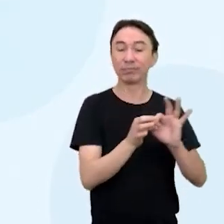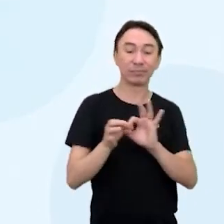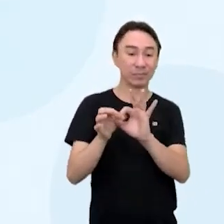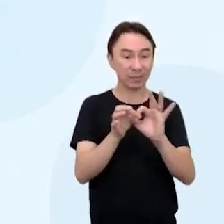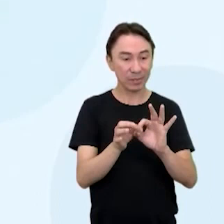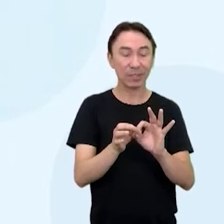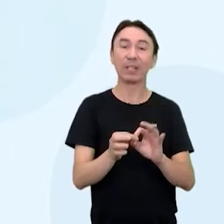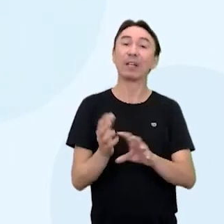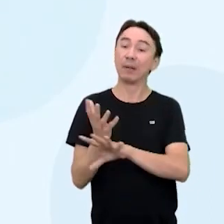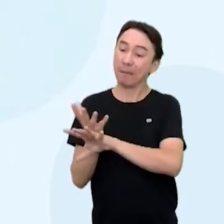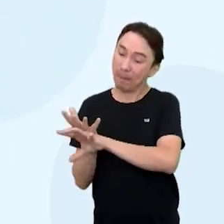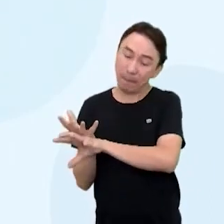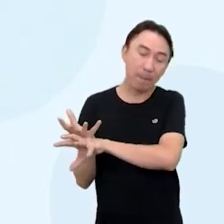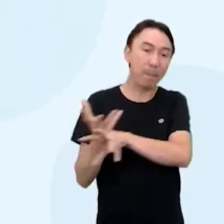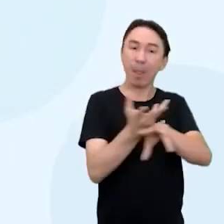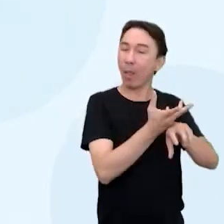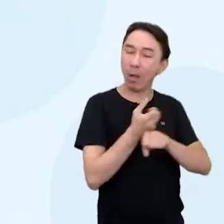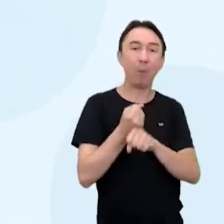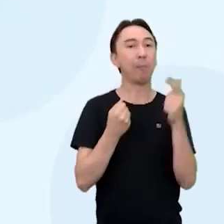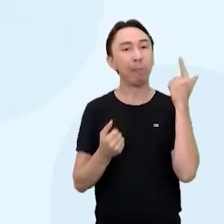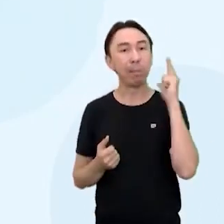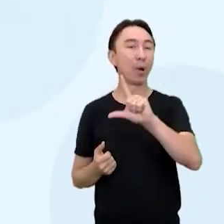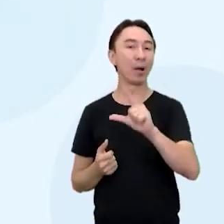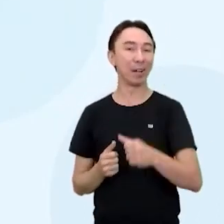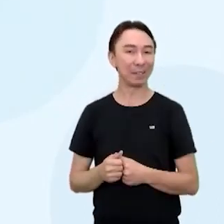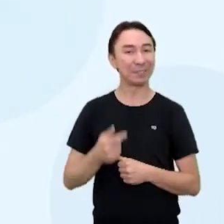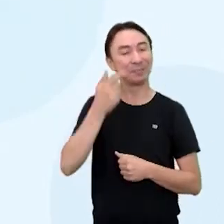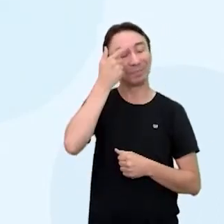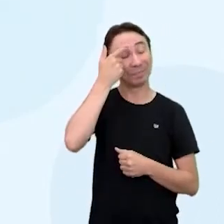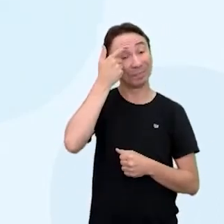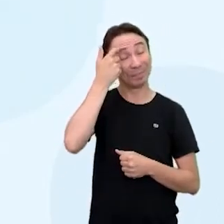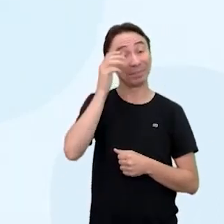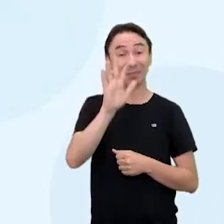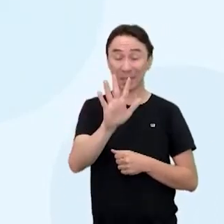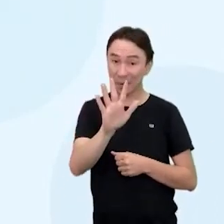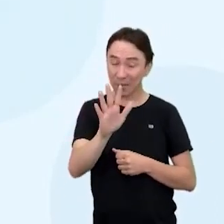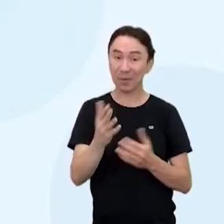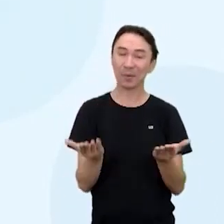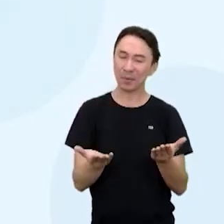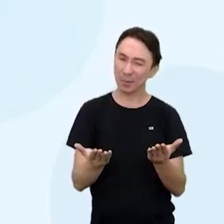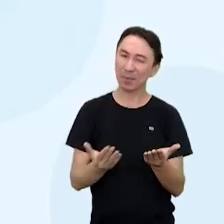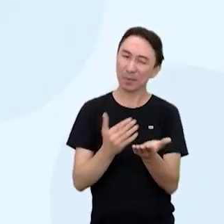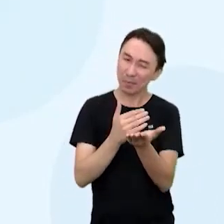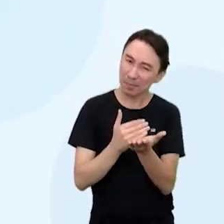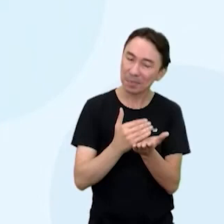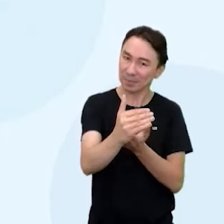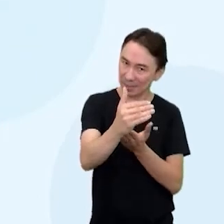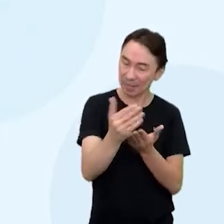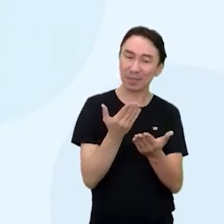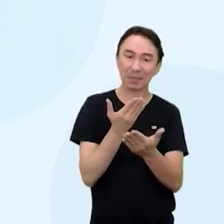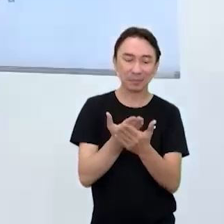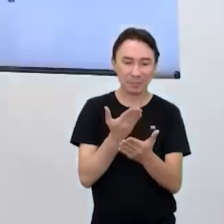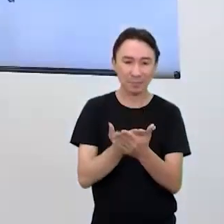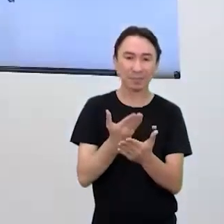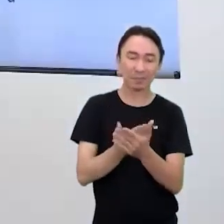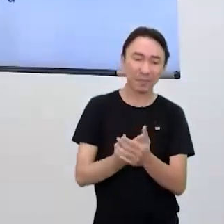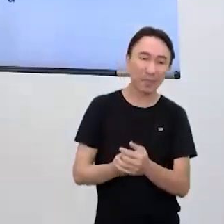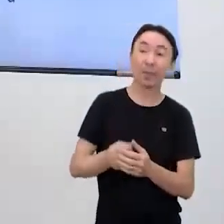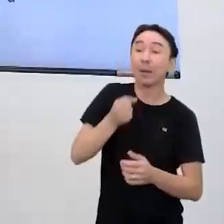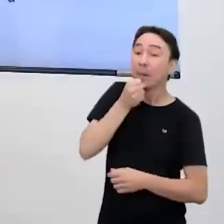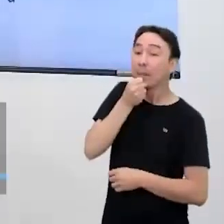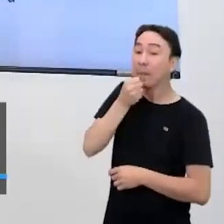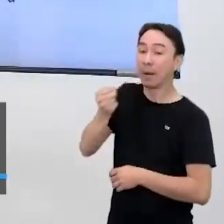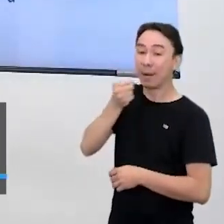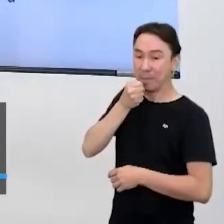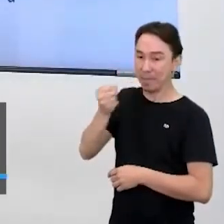a interdisciplinaridade. E eu vou começar a aula aqui fazendo uma entrevista com o nosso colega, o professor Anderson. Professor